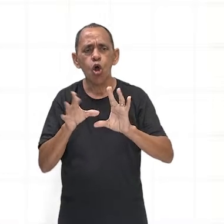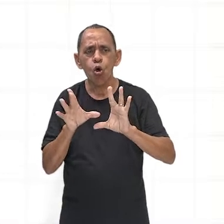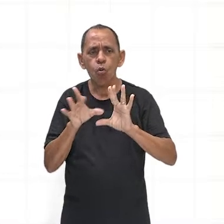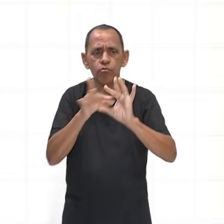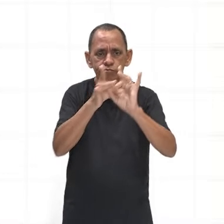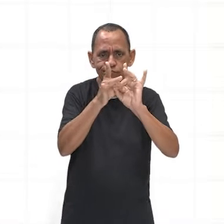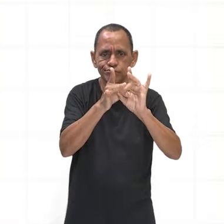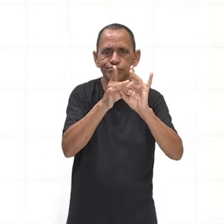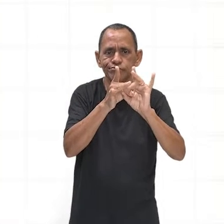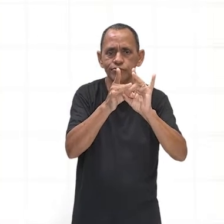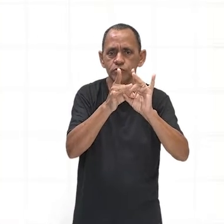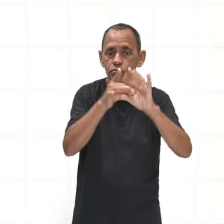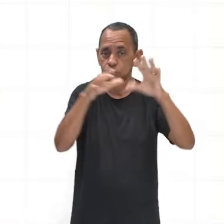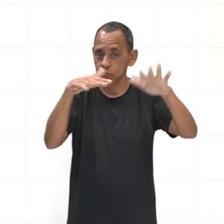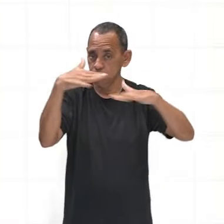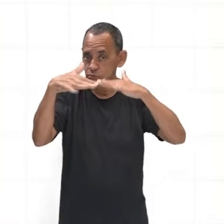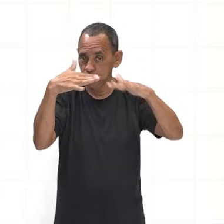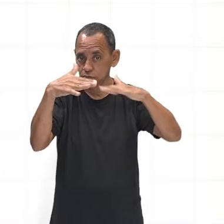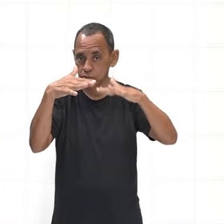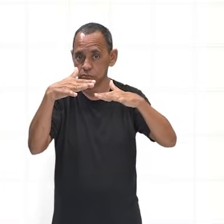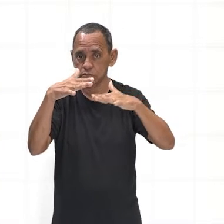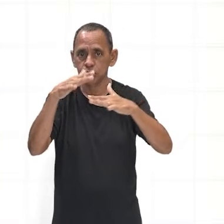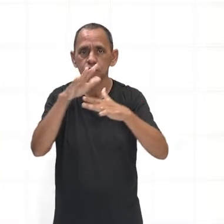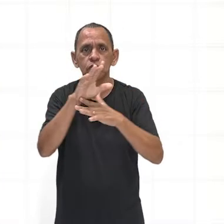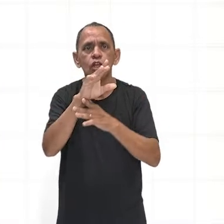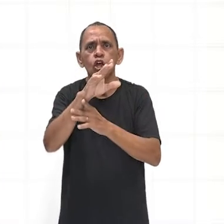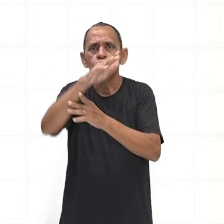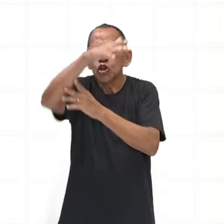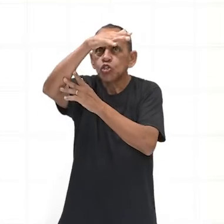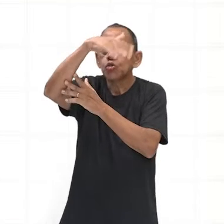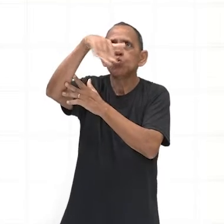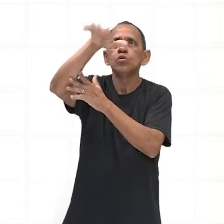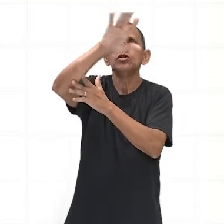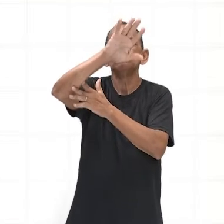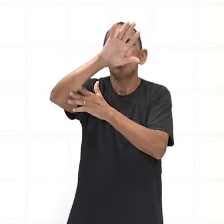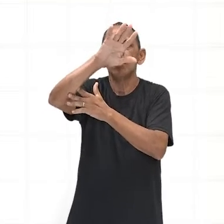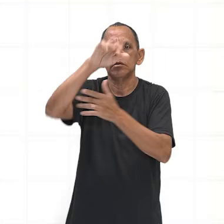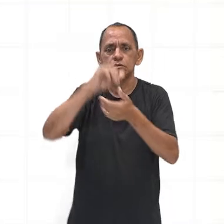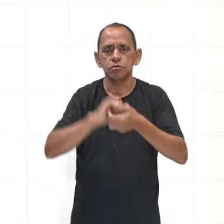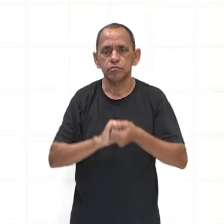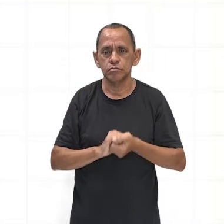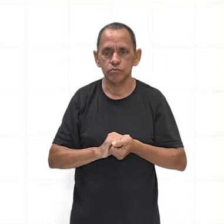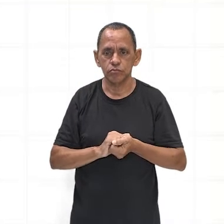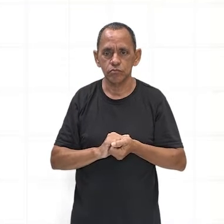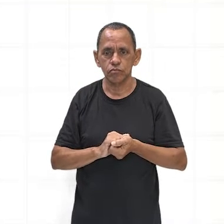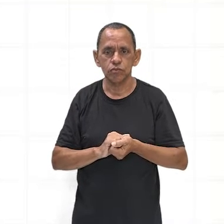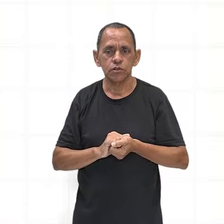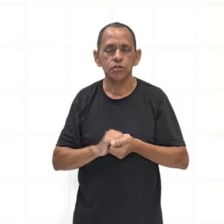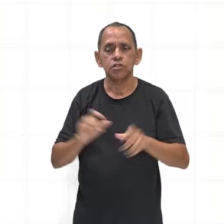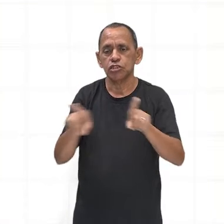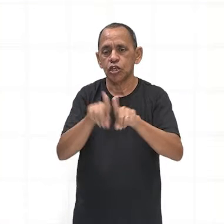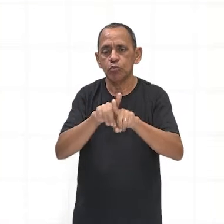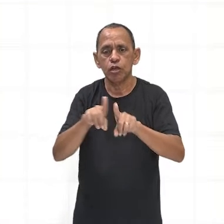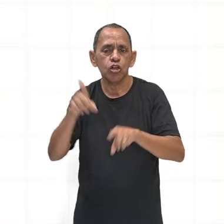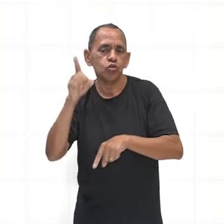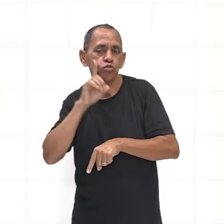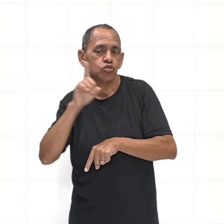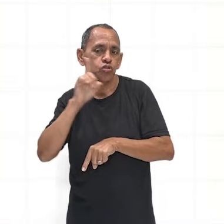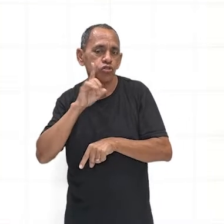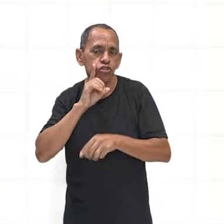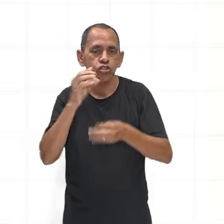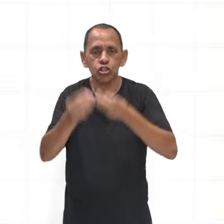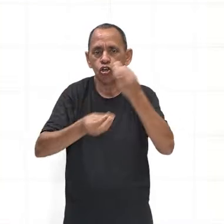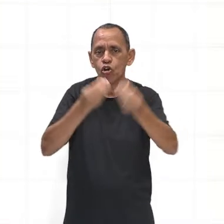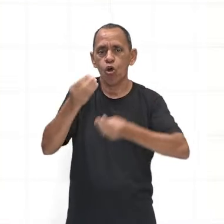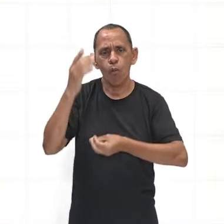dos corpos celestes e aspectos espirituais de sua vida cotidiana. Então, os calendários